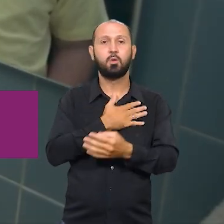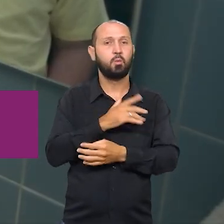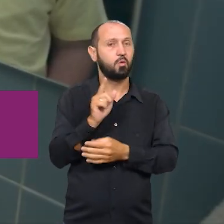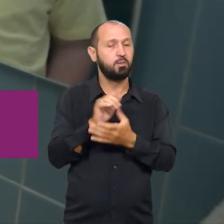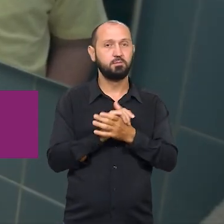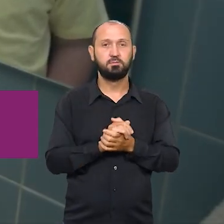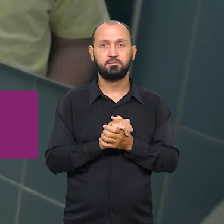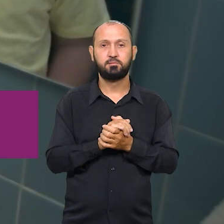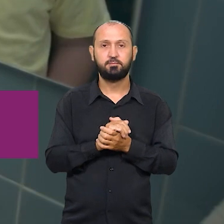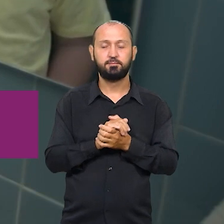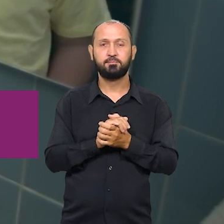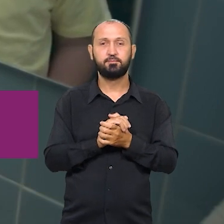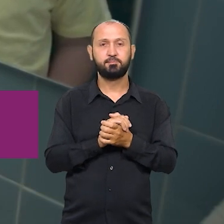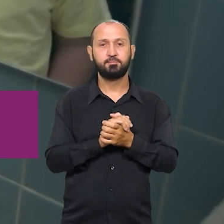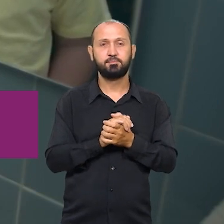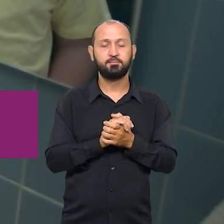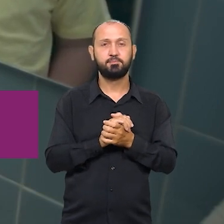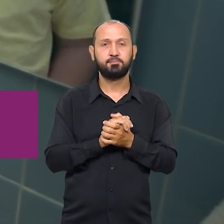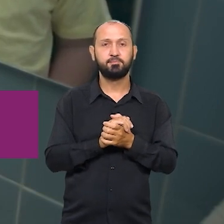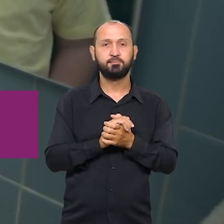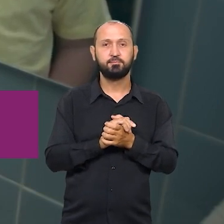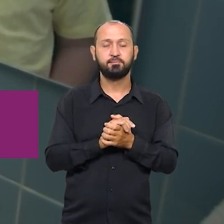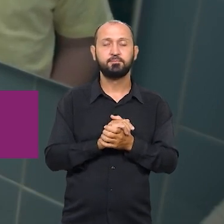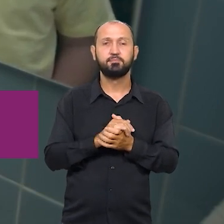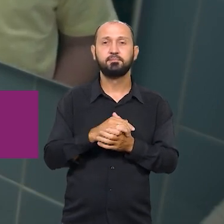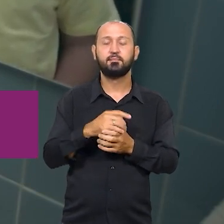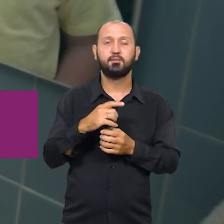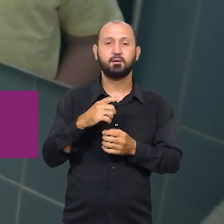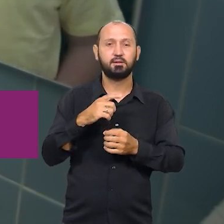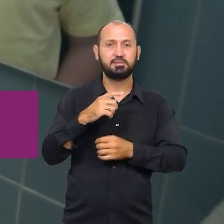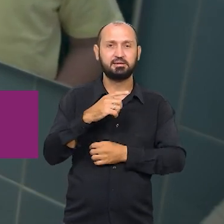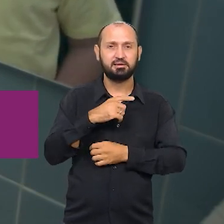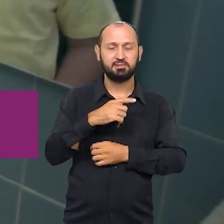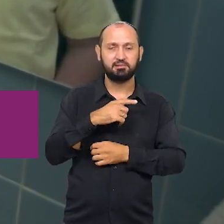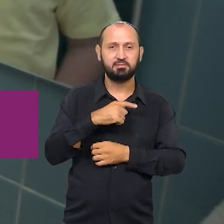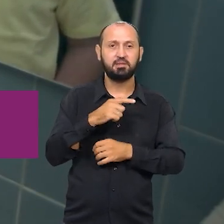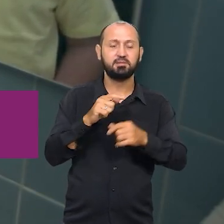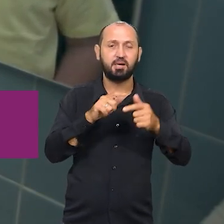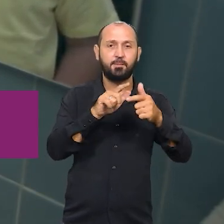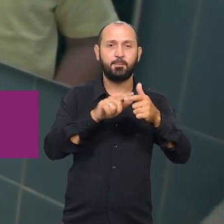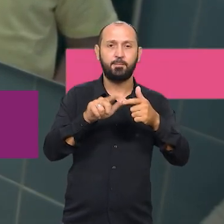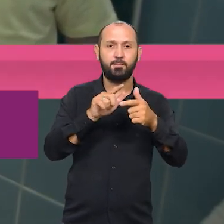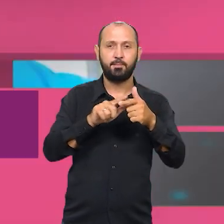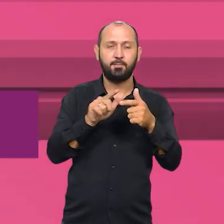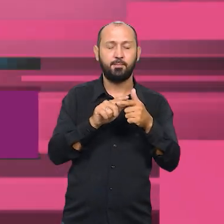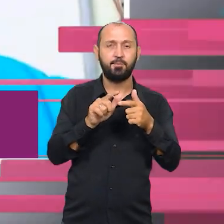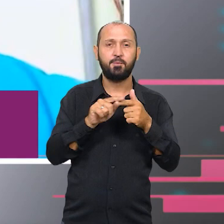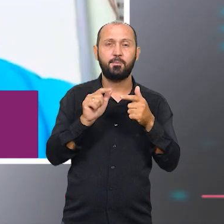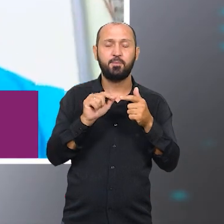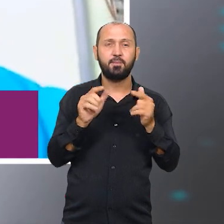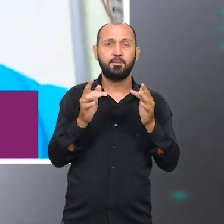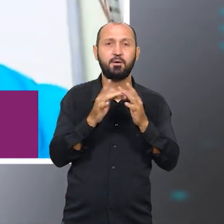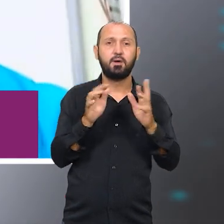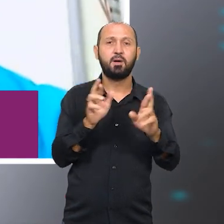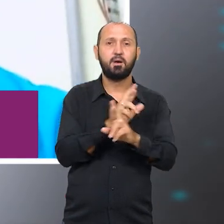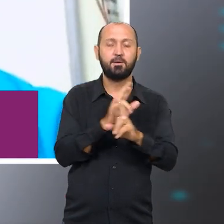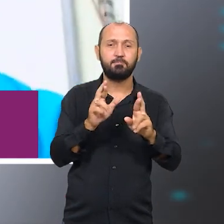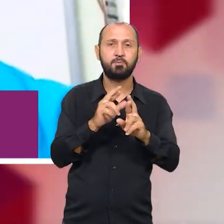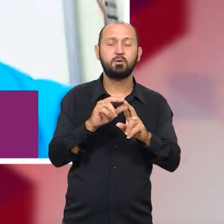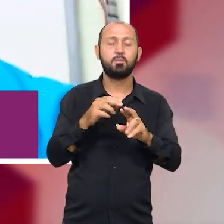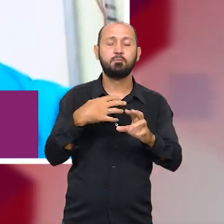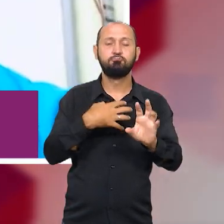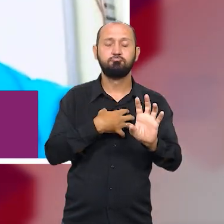maioria, eles têm, de alguma forma, esse problema com relação à parte